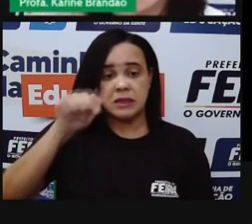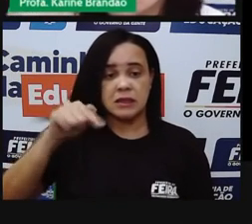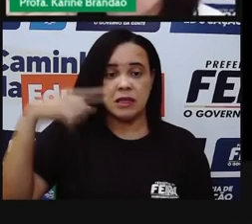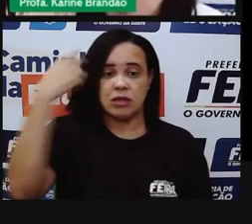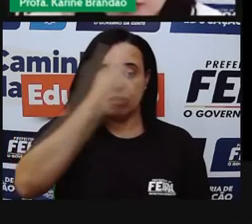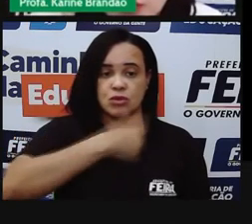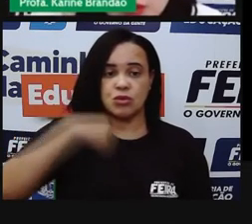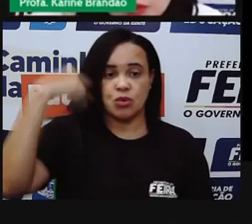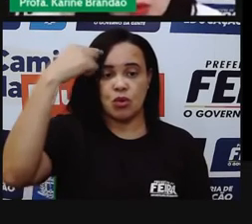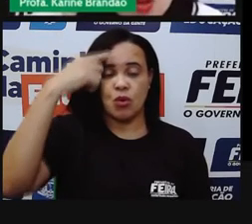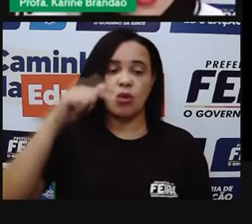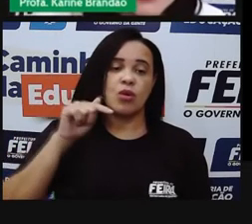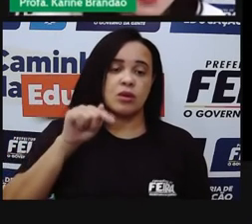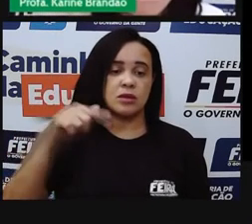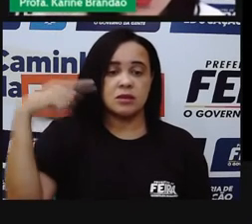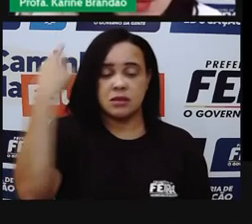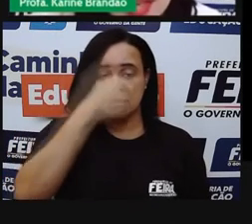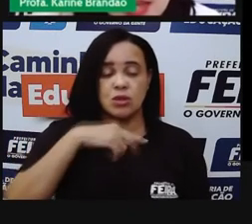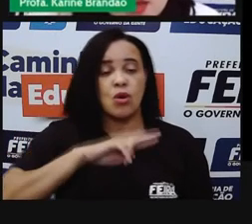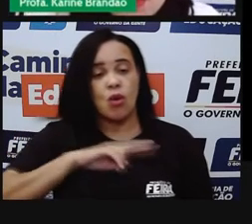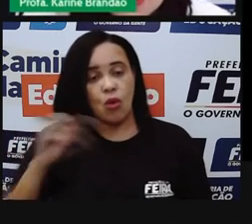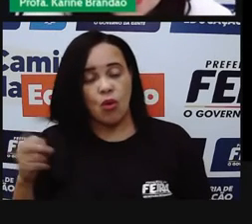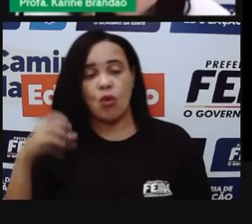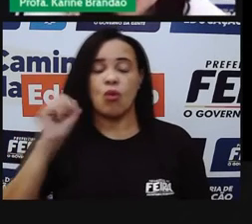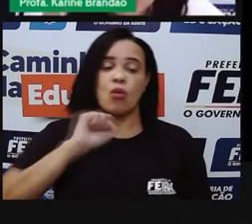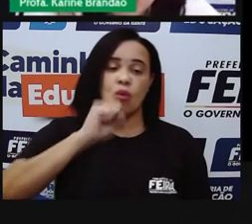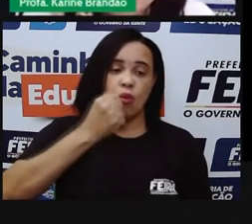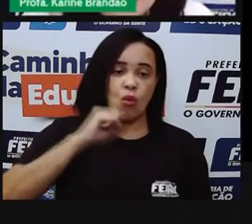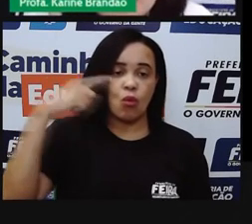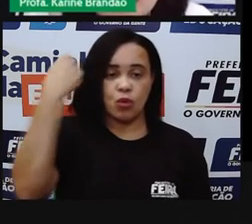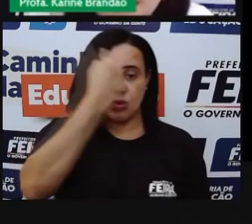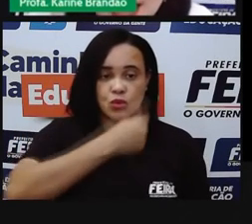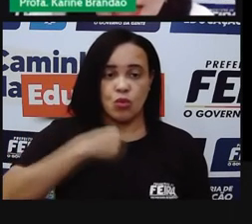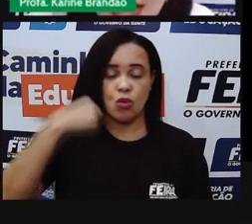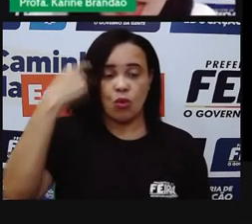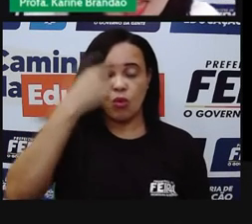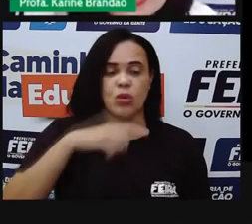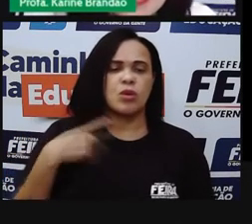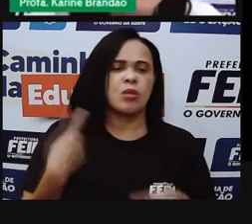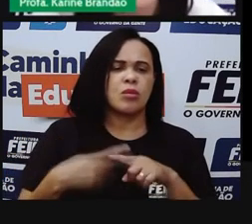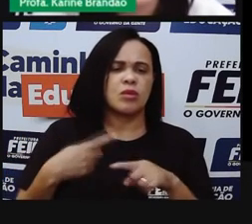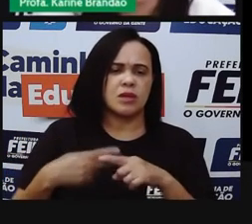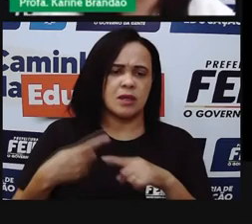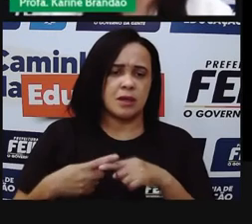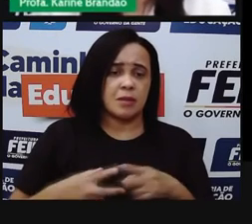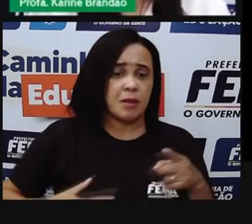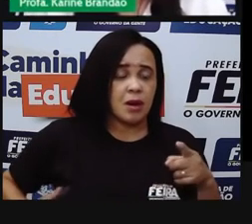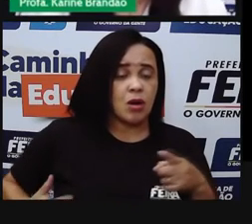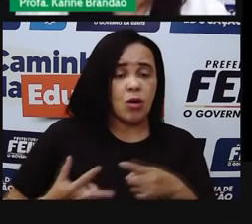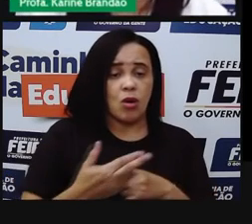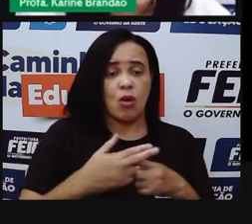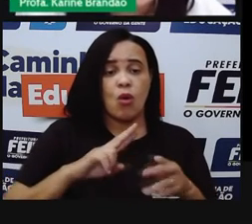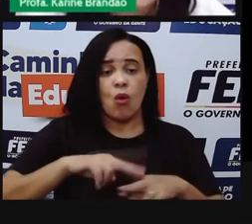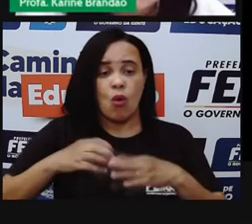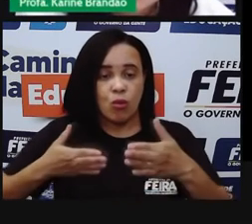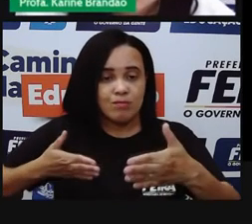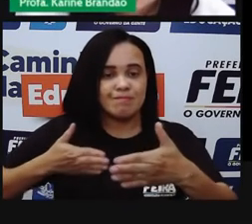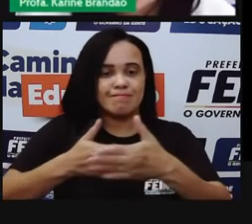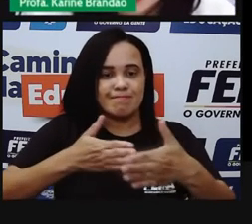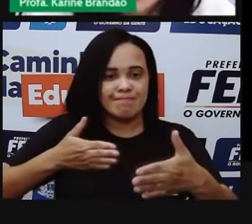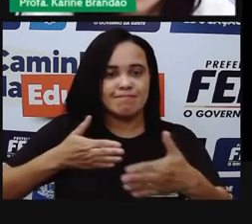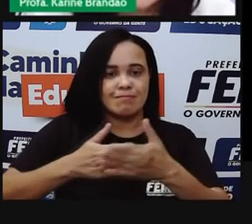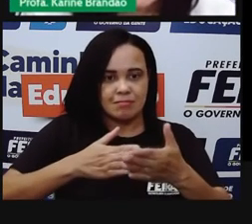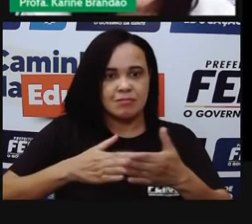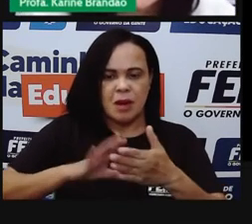né? Ou 8 em 8 horas. Por quê? Porque para cortar, para barrar essa reprodução das bactérias. Porque